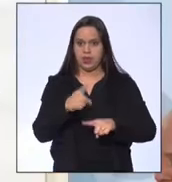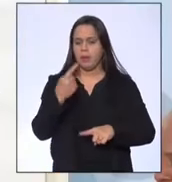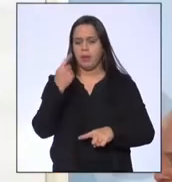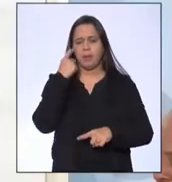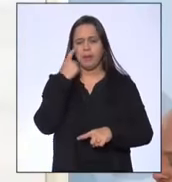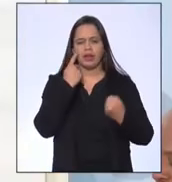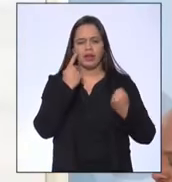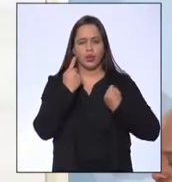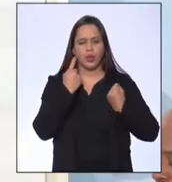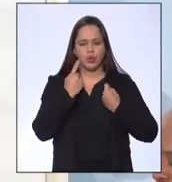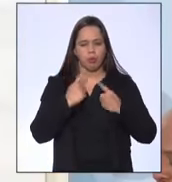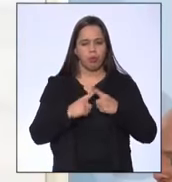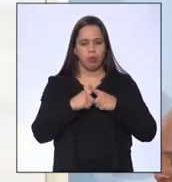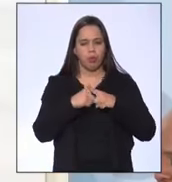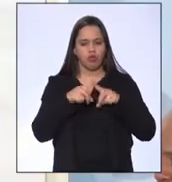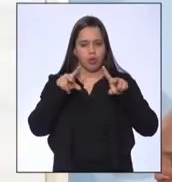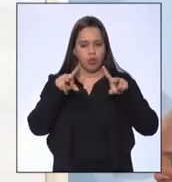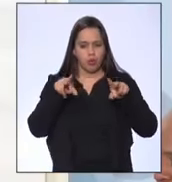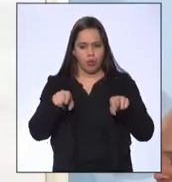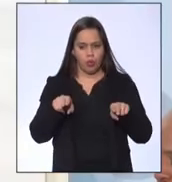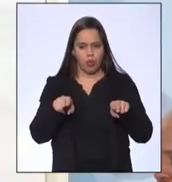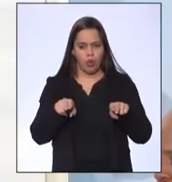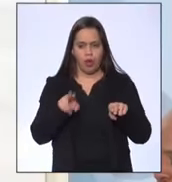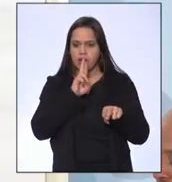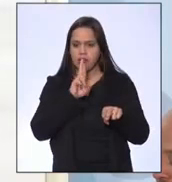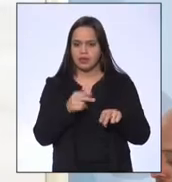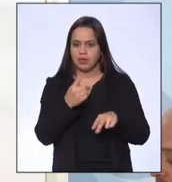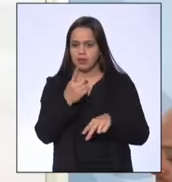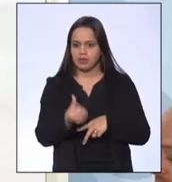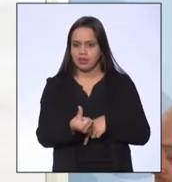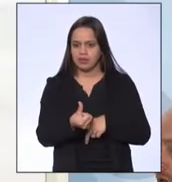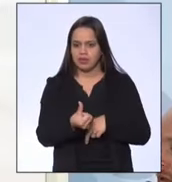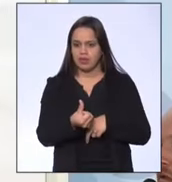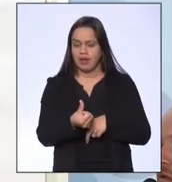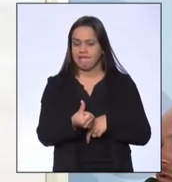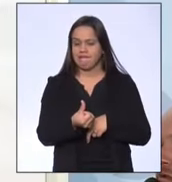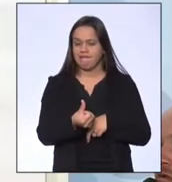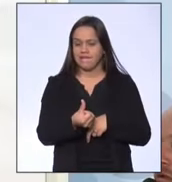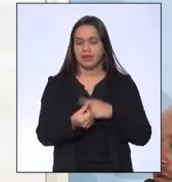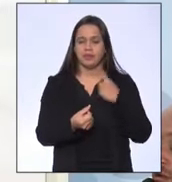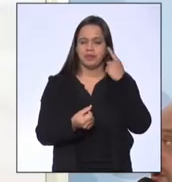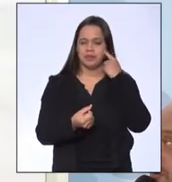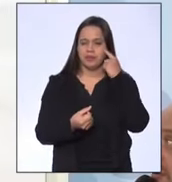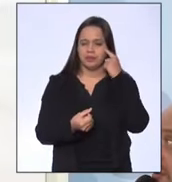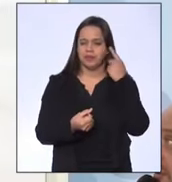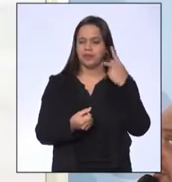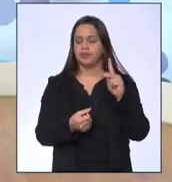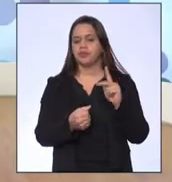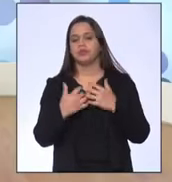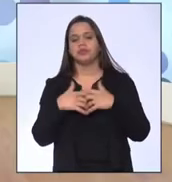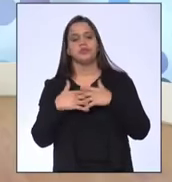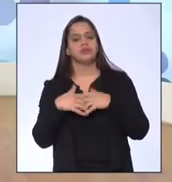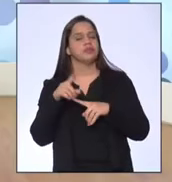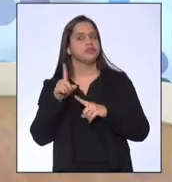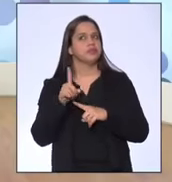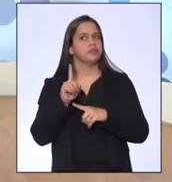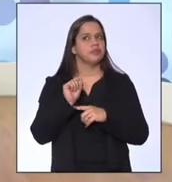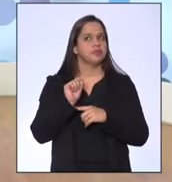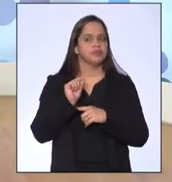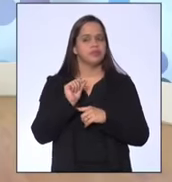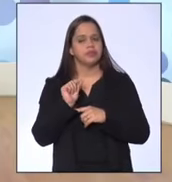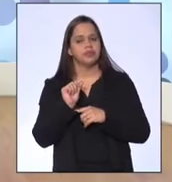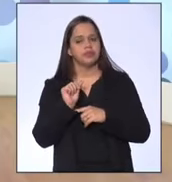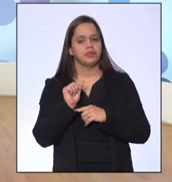multiplicado por ele mesmo que vai dar 16? Acho que passou pela cabeça de vocês. Eu acho que, inclusive, naquele